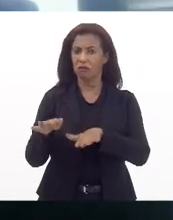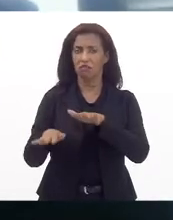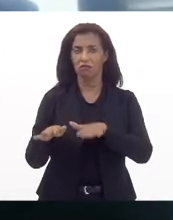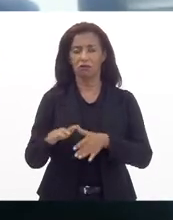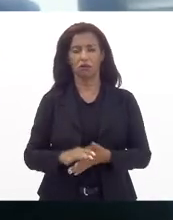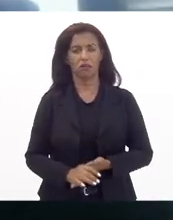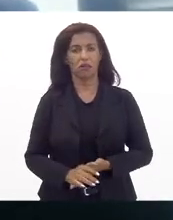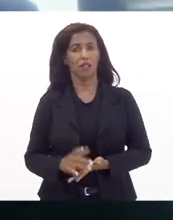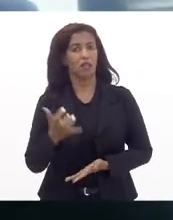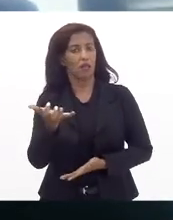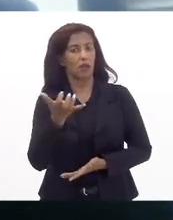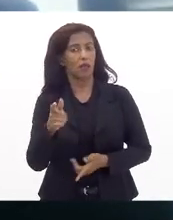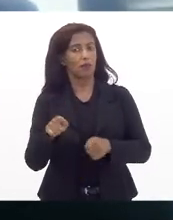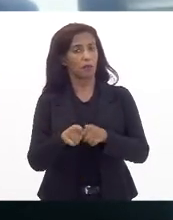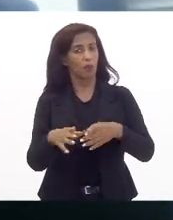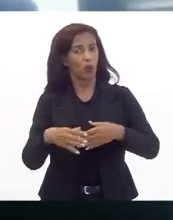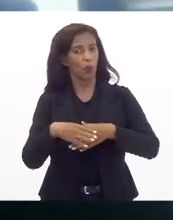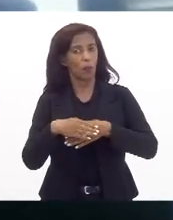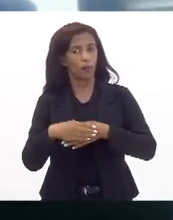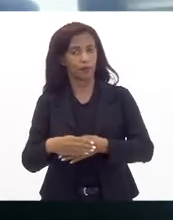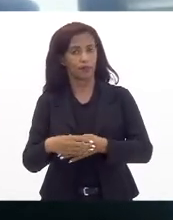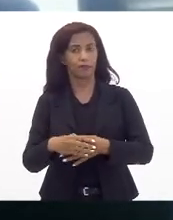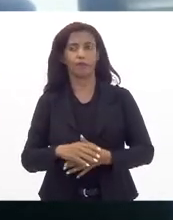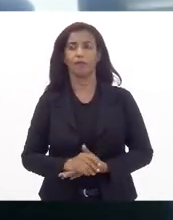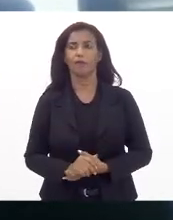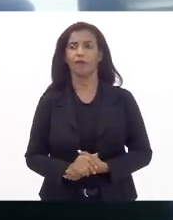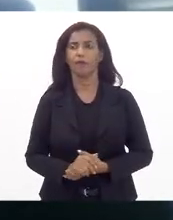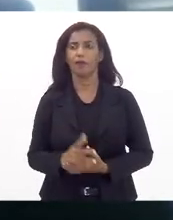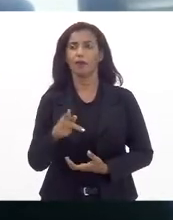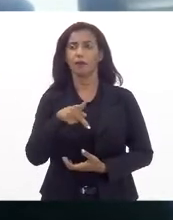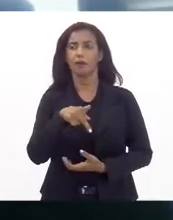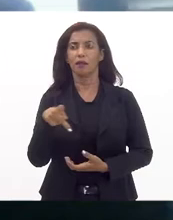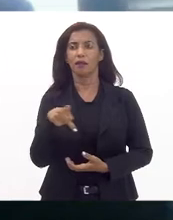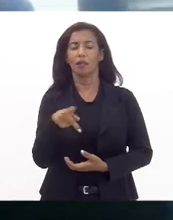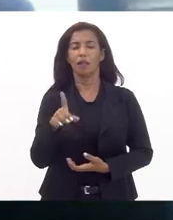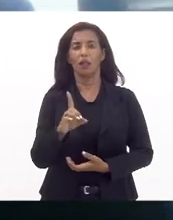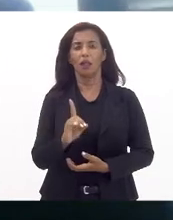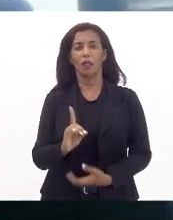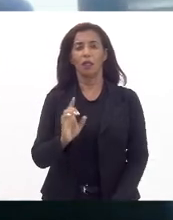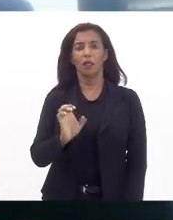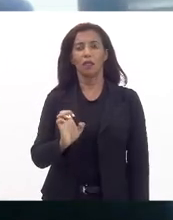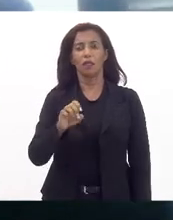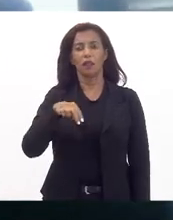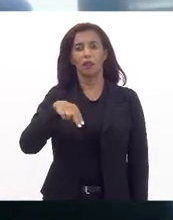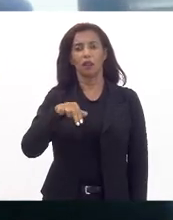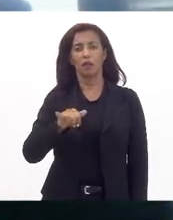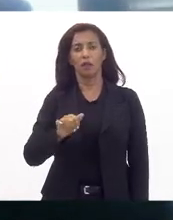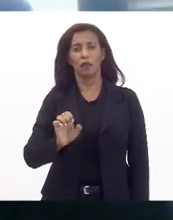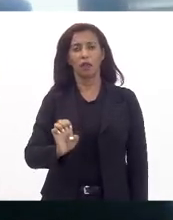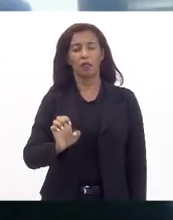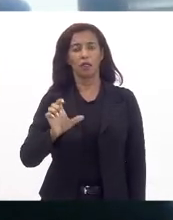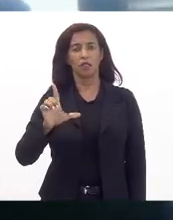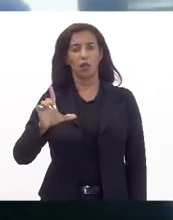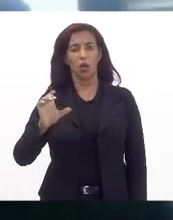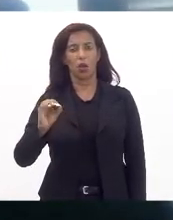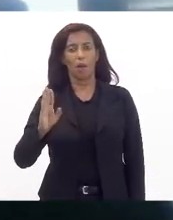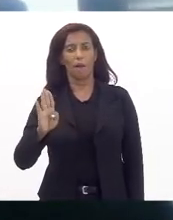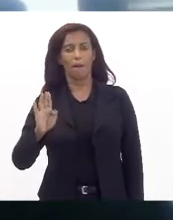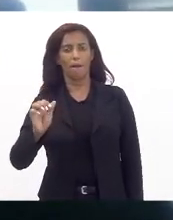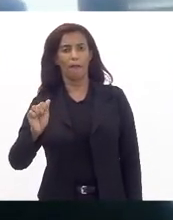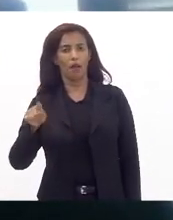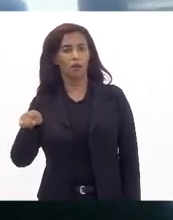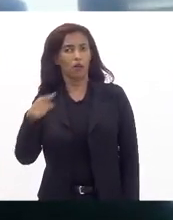eu quero também saudar a professora Denise Lobato eu não acho o gabinete